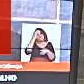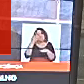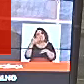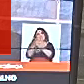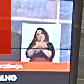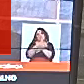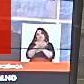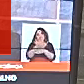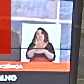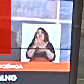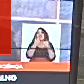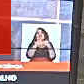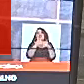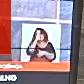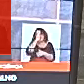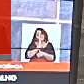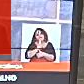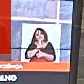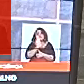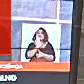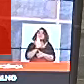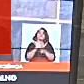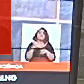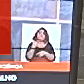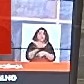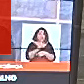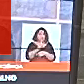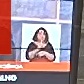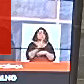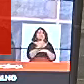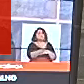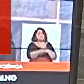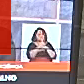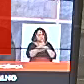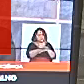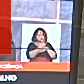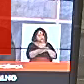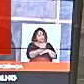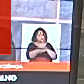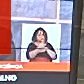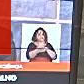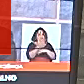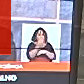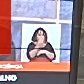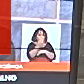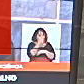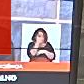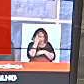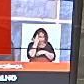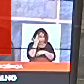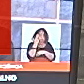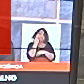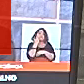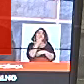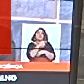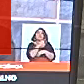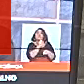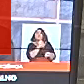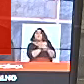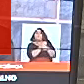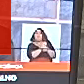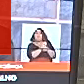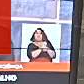com deficiência. Então a gente tem sido muito procurado na Defensoria desde que cessaram as emissões dessa carteirinha